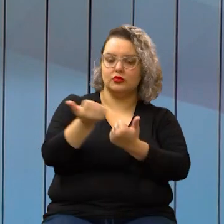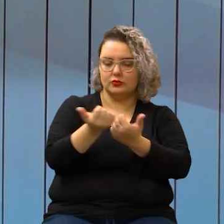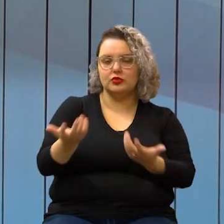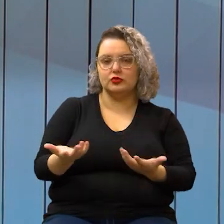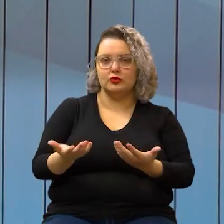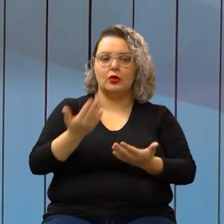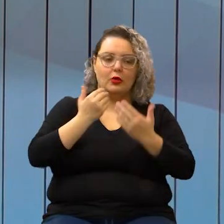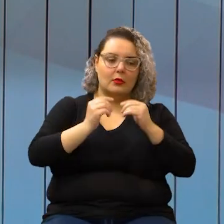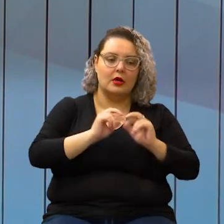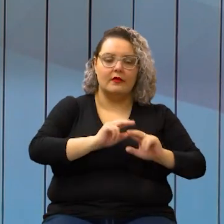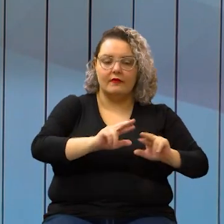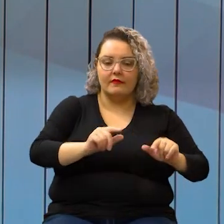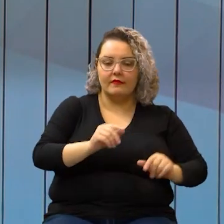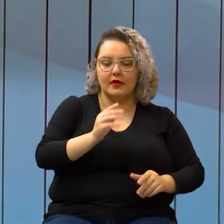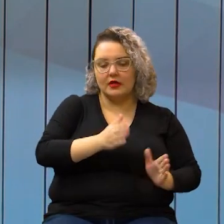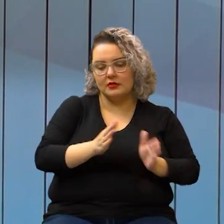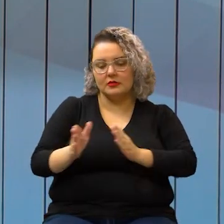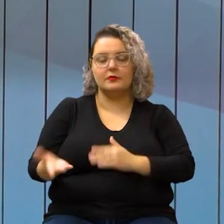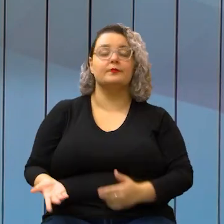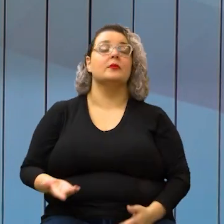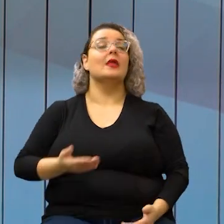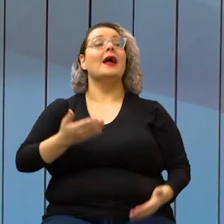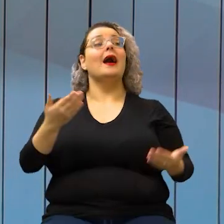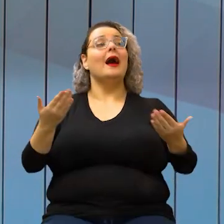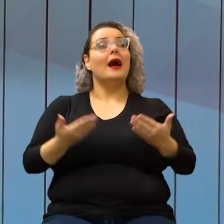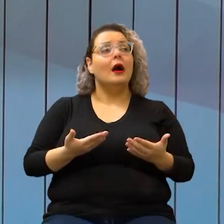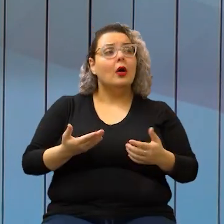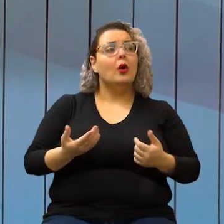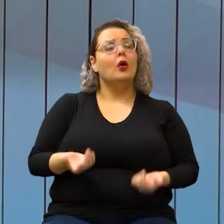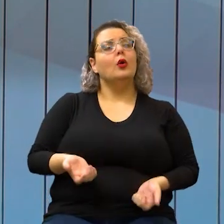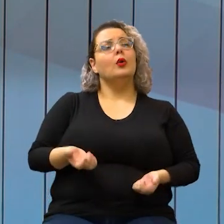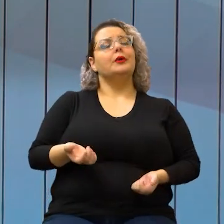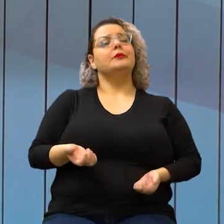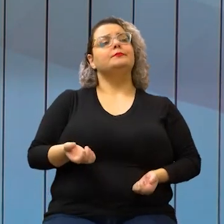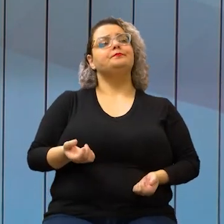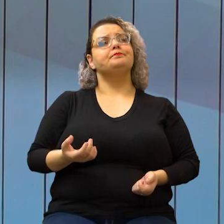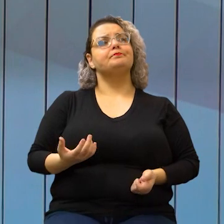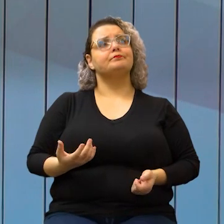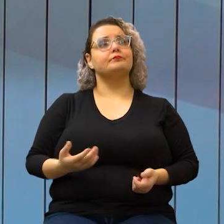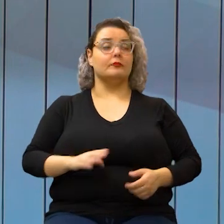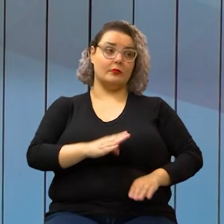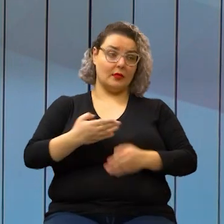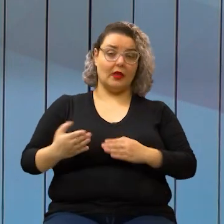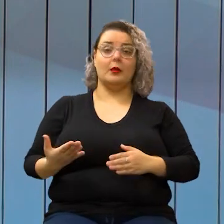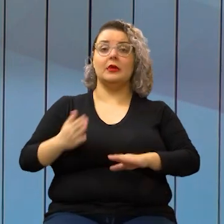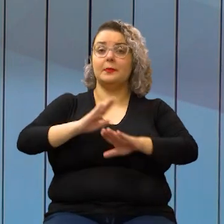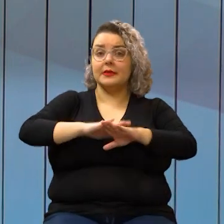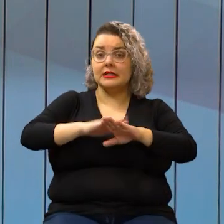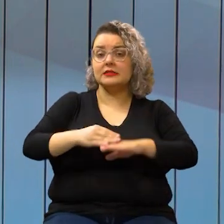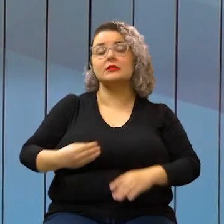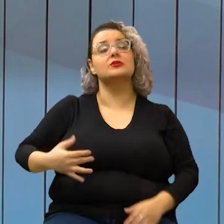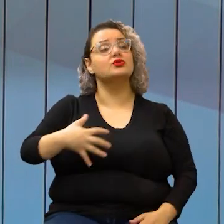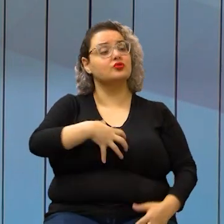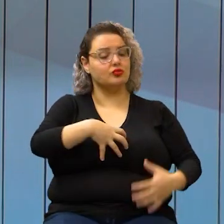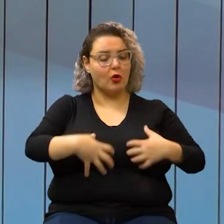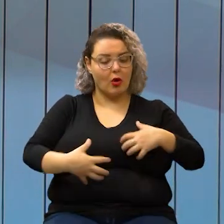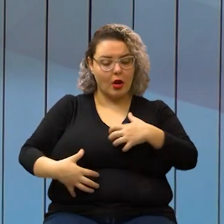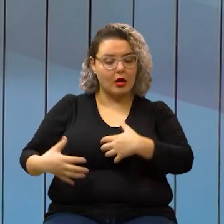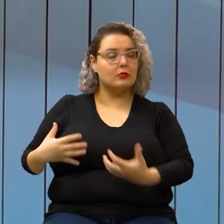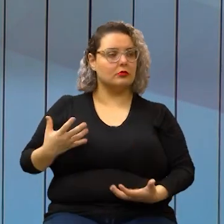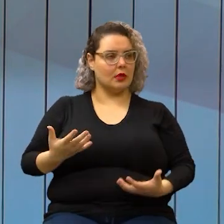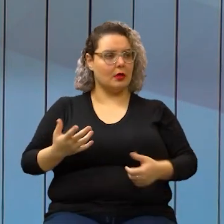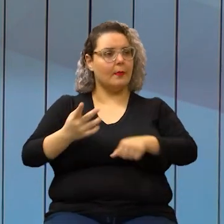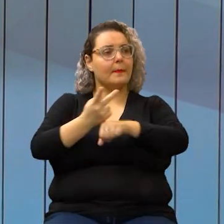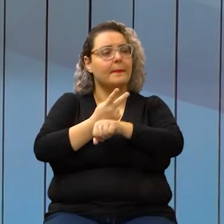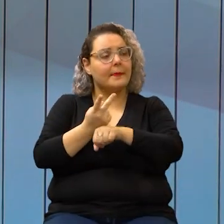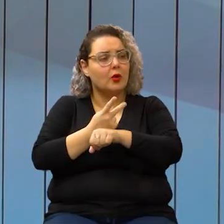né, algo que indica a bactéria presente no organismo, né, que ela já está atuando,